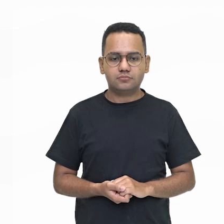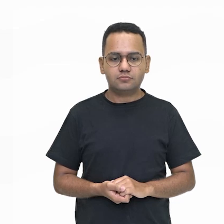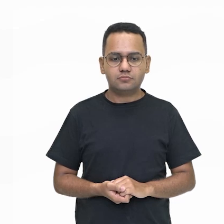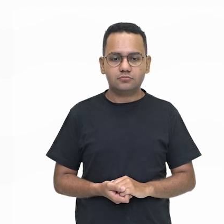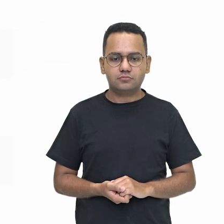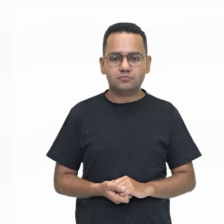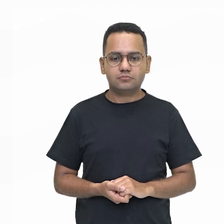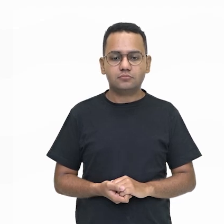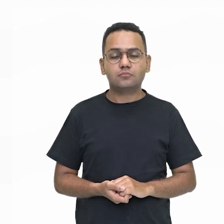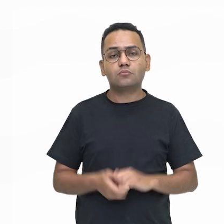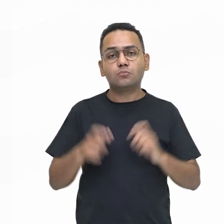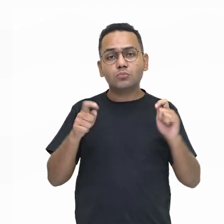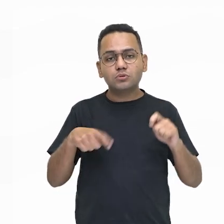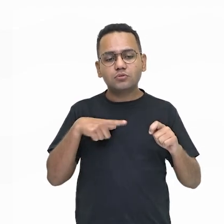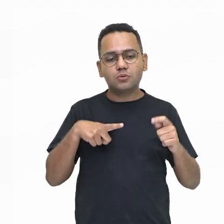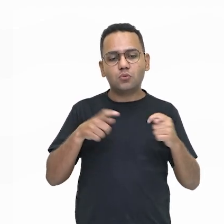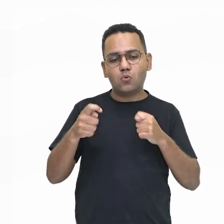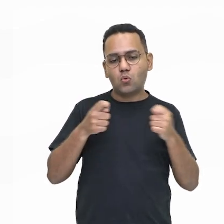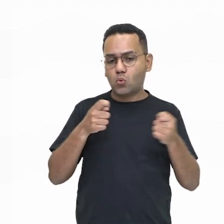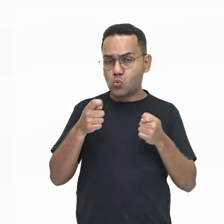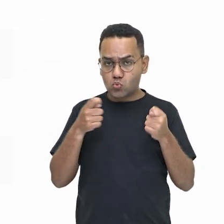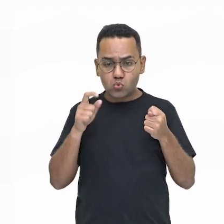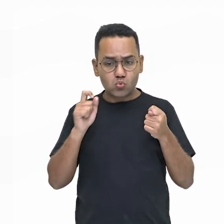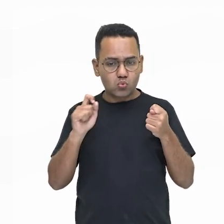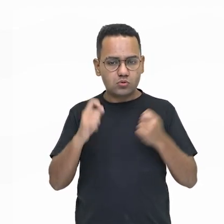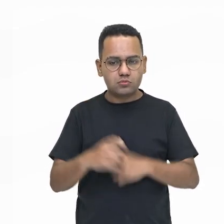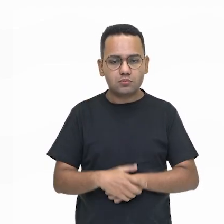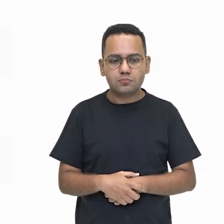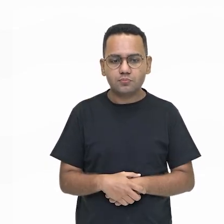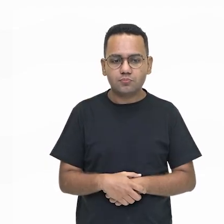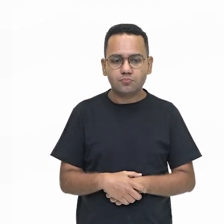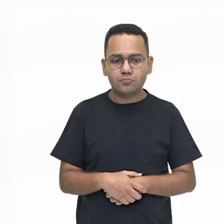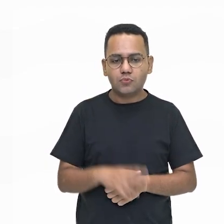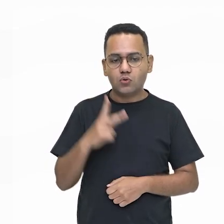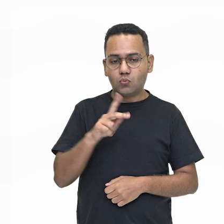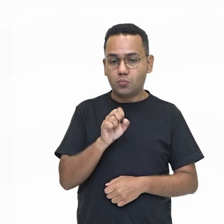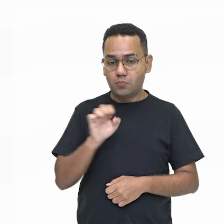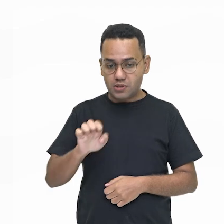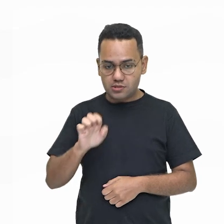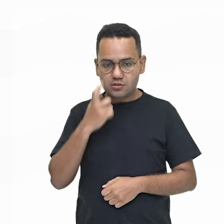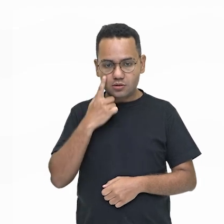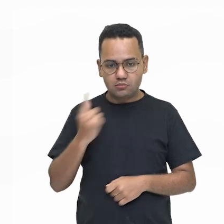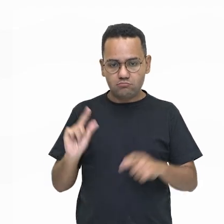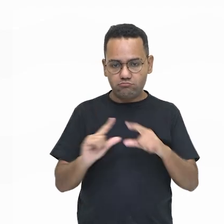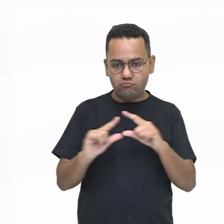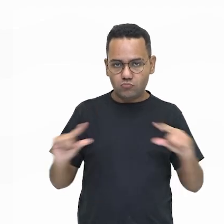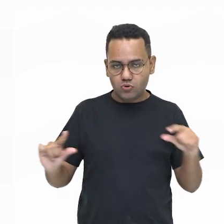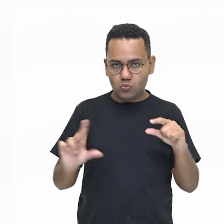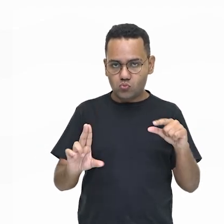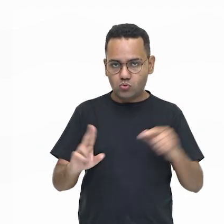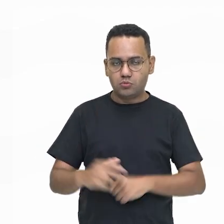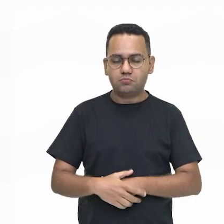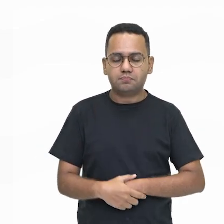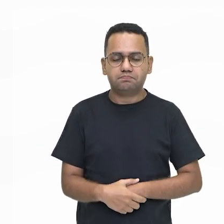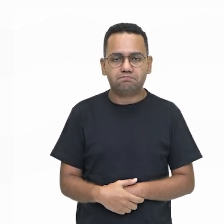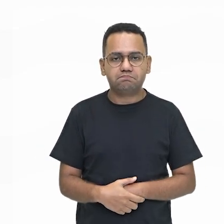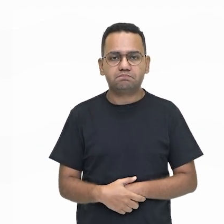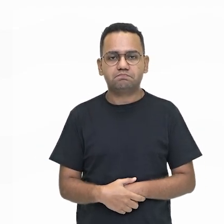podendo este controle de intensidade ser feito também com base na PSE, percepção subjetiva de